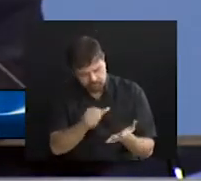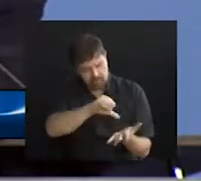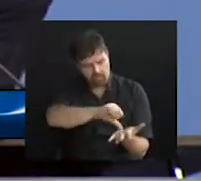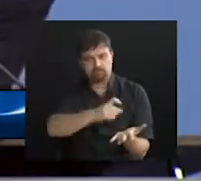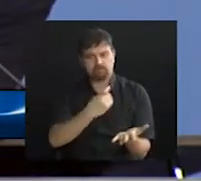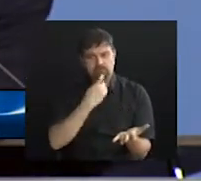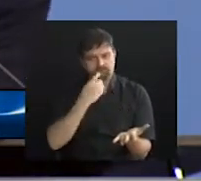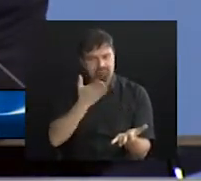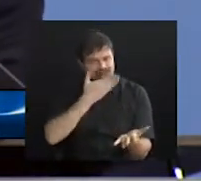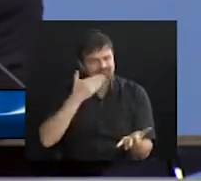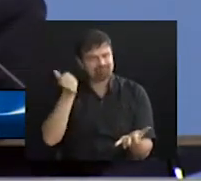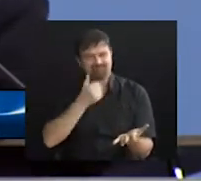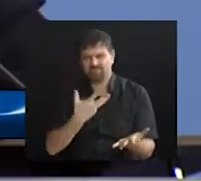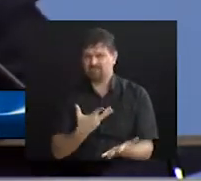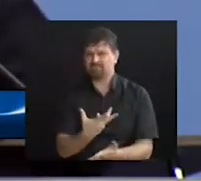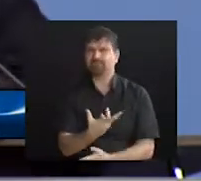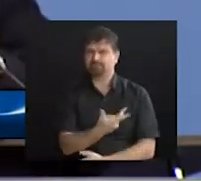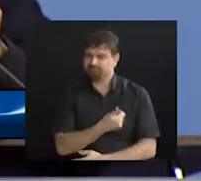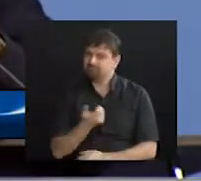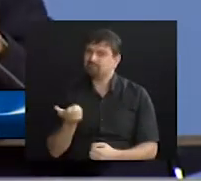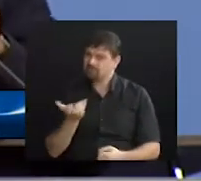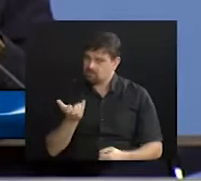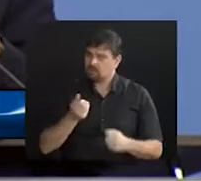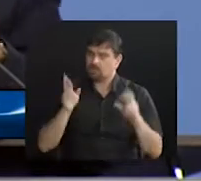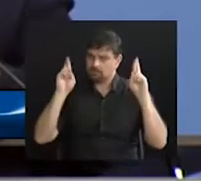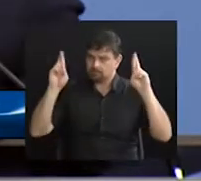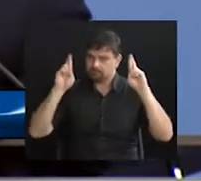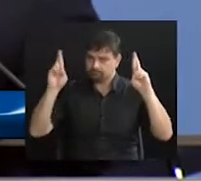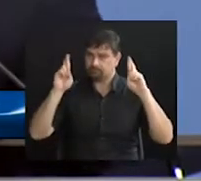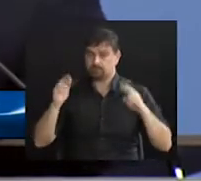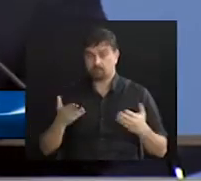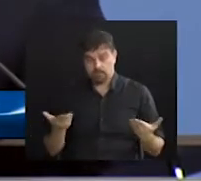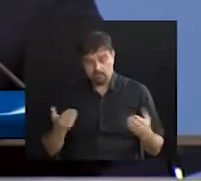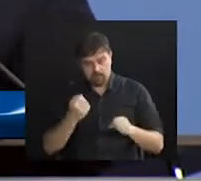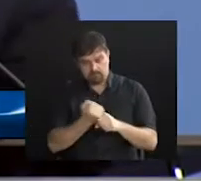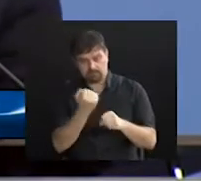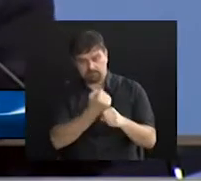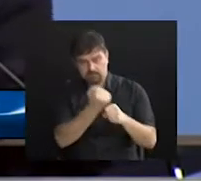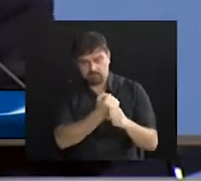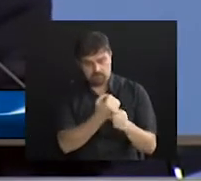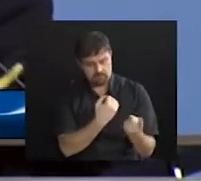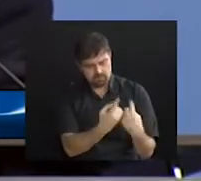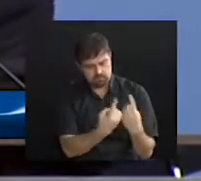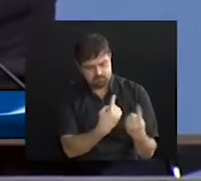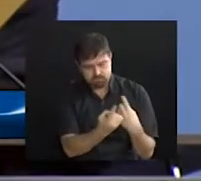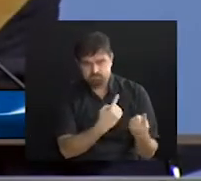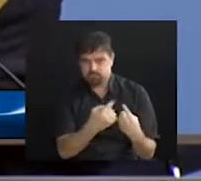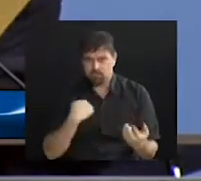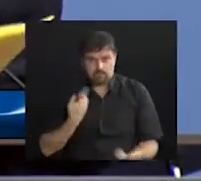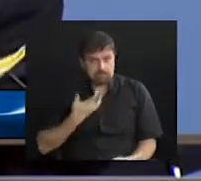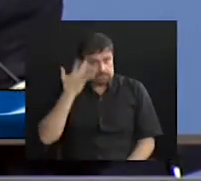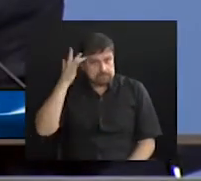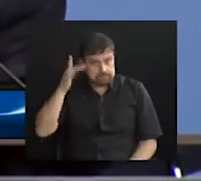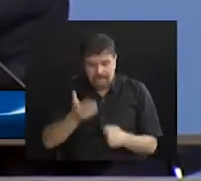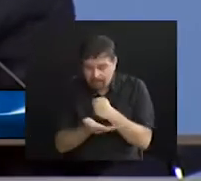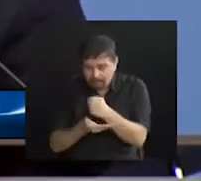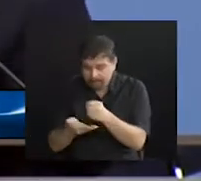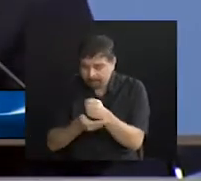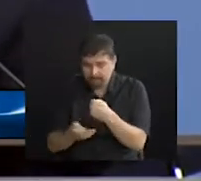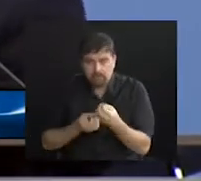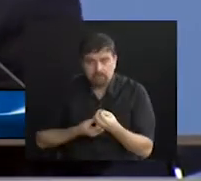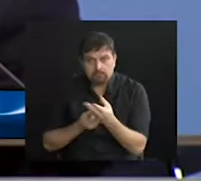sucesso para que seja revitalizado o centro mais uma obra desse porte onde nós não temos as mínimas